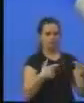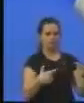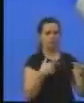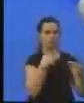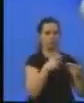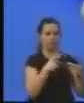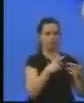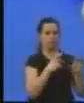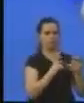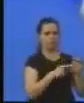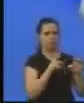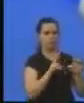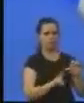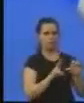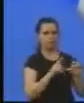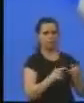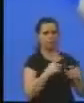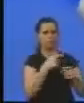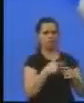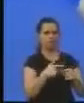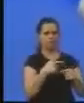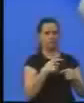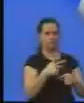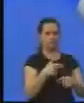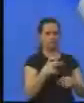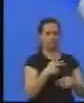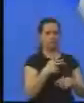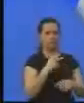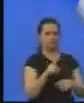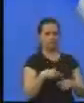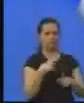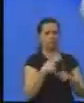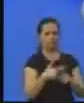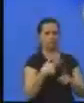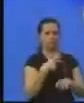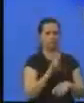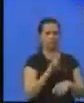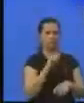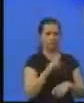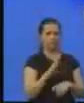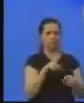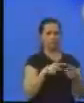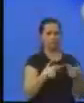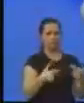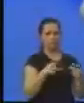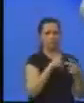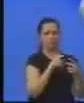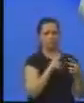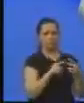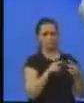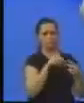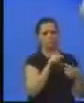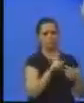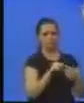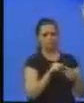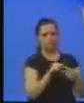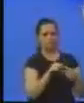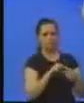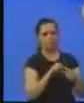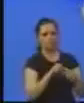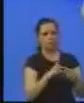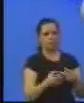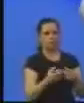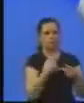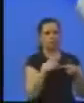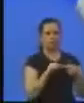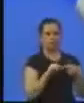conheço. E elevado a 2x mais 3 tem que ser a regra do e elevado a u. Duas funções, a do e a regrinha lá em